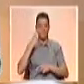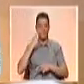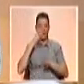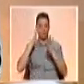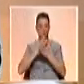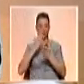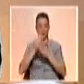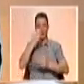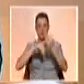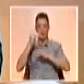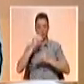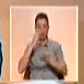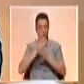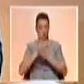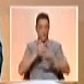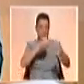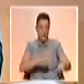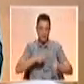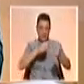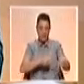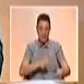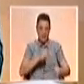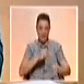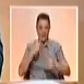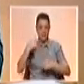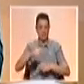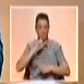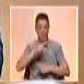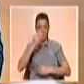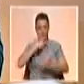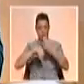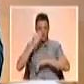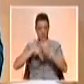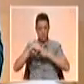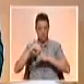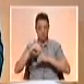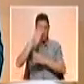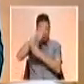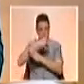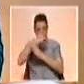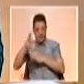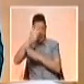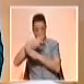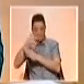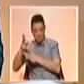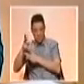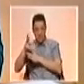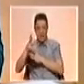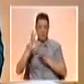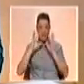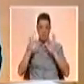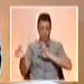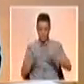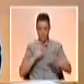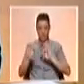alimentos que vêm da terra. Não é isso. Podemos é ter uma alimentação, se calhar, mais planeada, mais sustentada. E